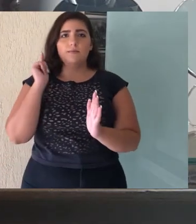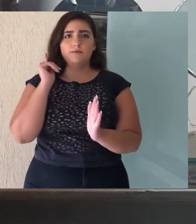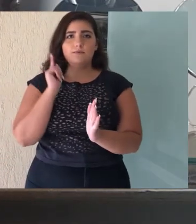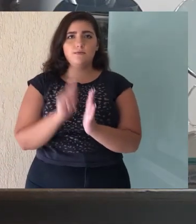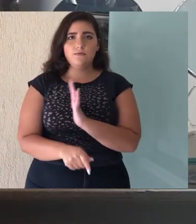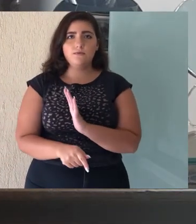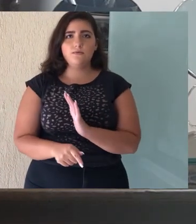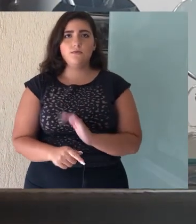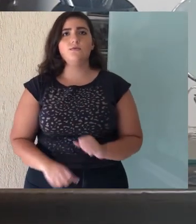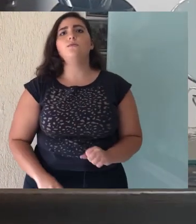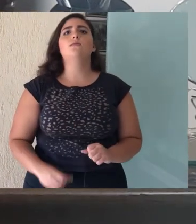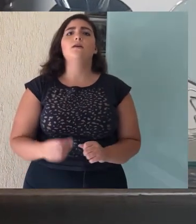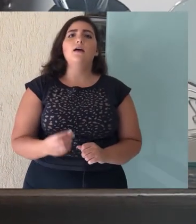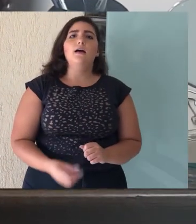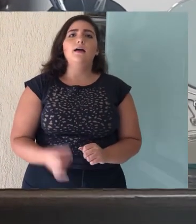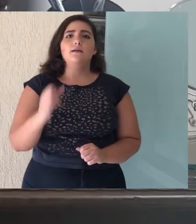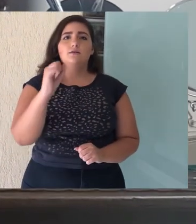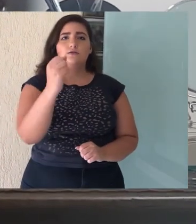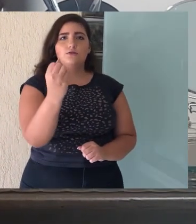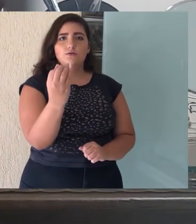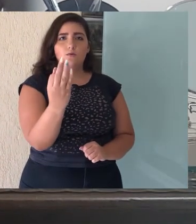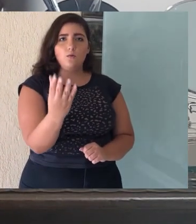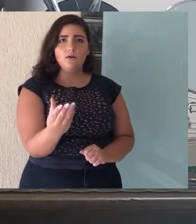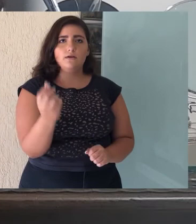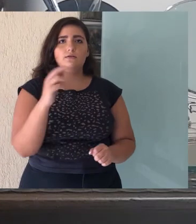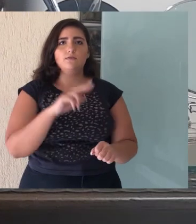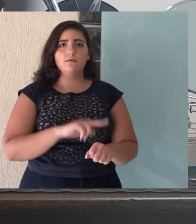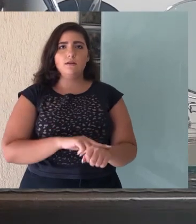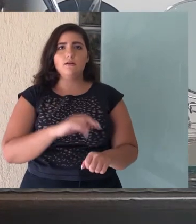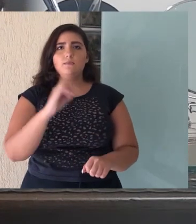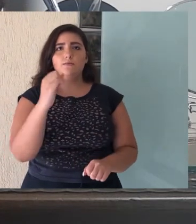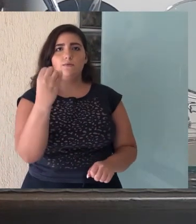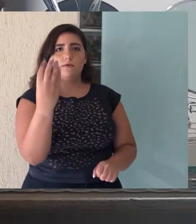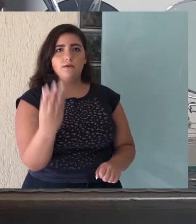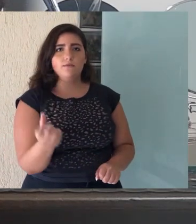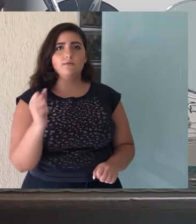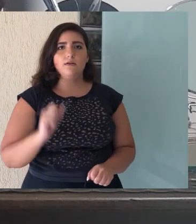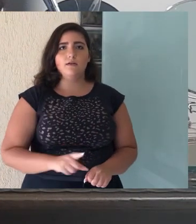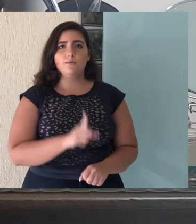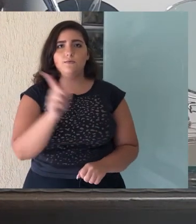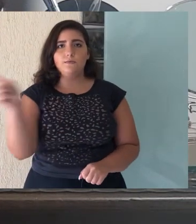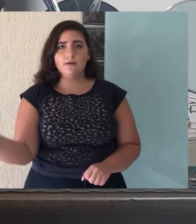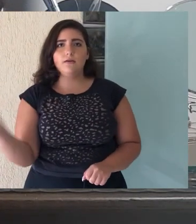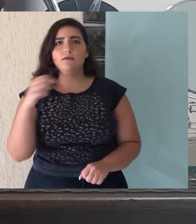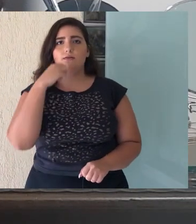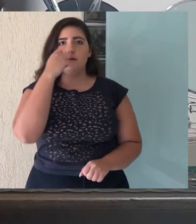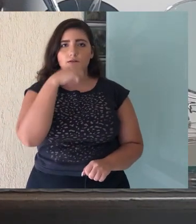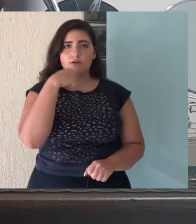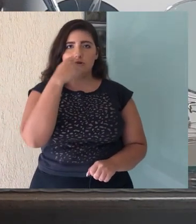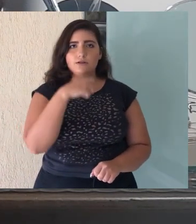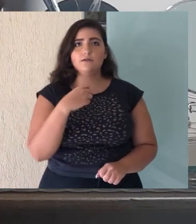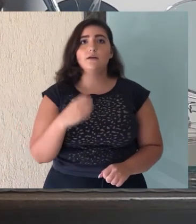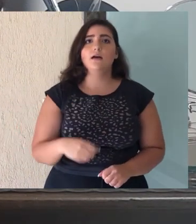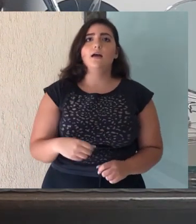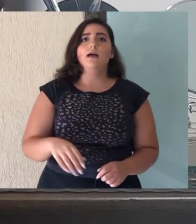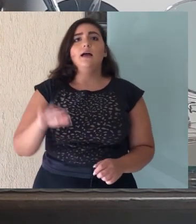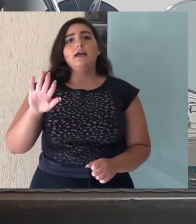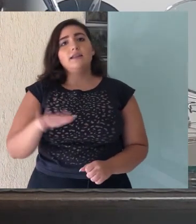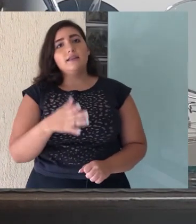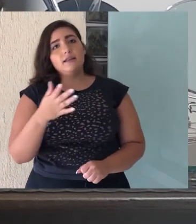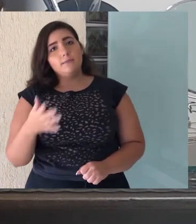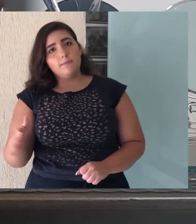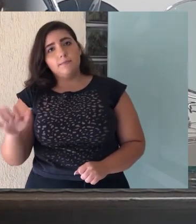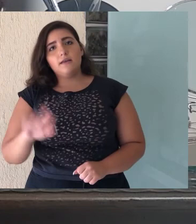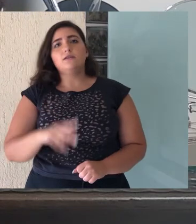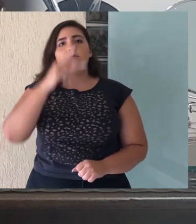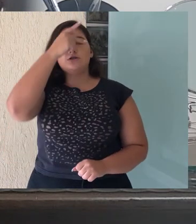Um outro questionamento que a gente sempre recebe aqui no consultório é de quanto em quanto tempo se deve procurar o dentista. Tá? Isso não deveria